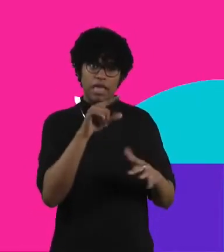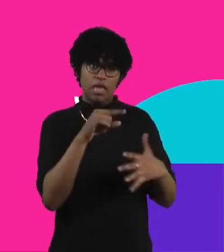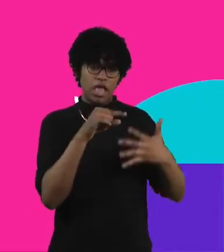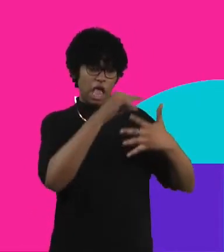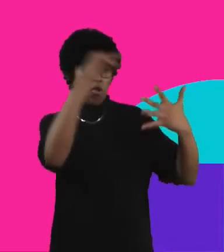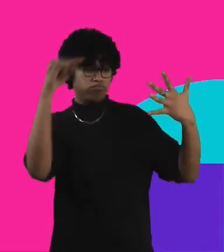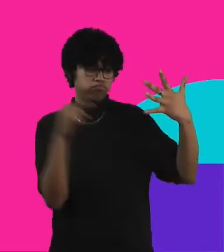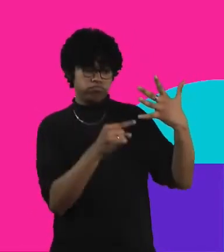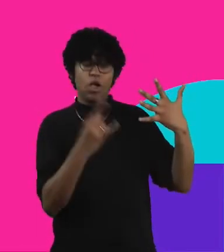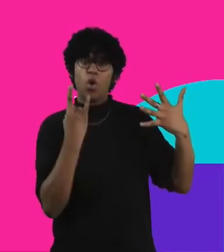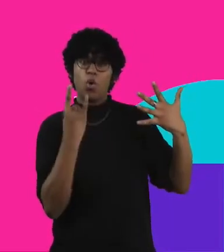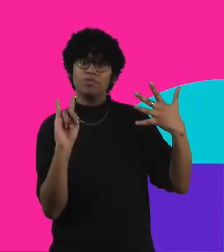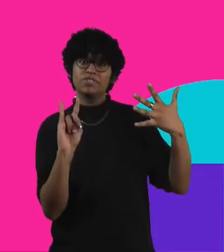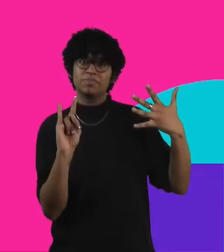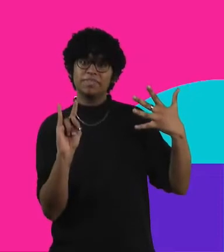nossa última